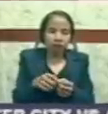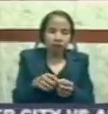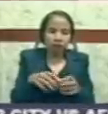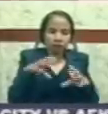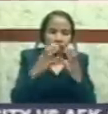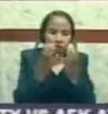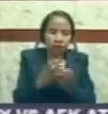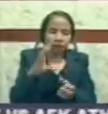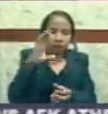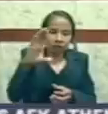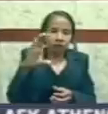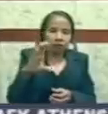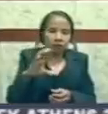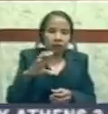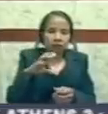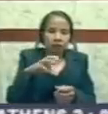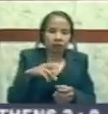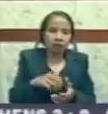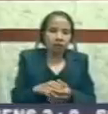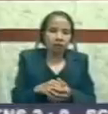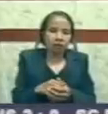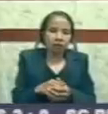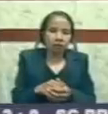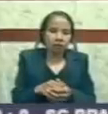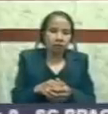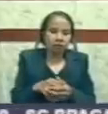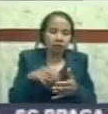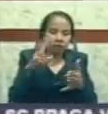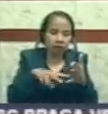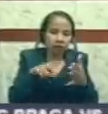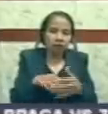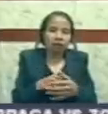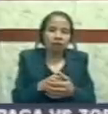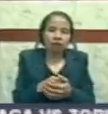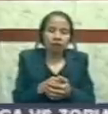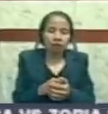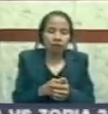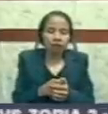Comissão SEMA que se arruma e a redação final.